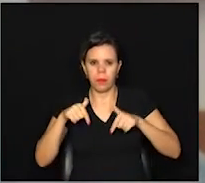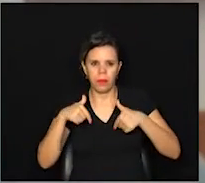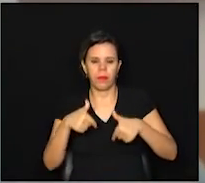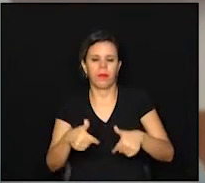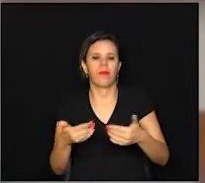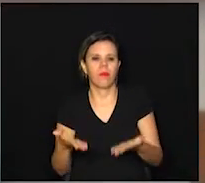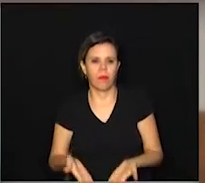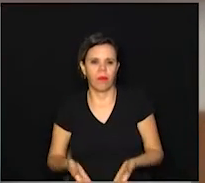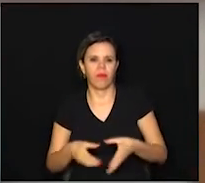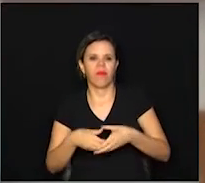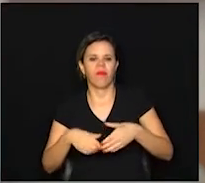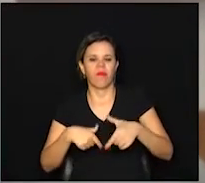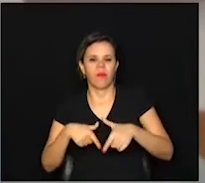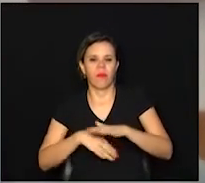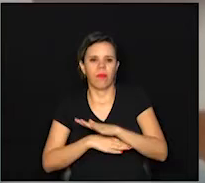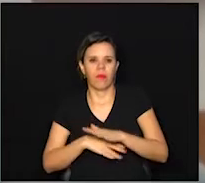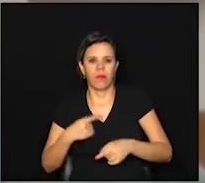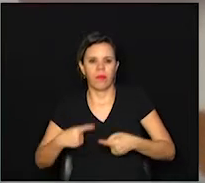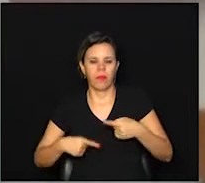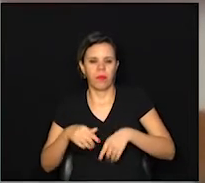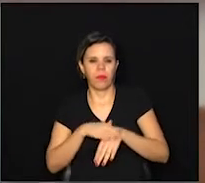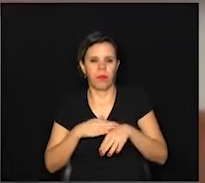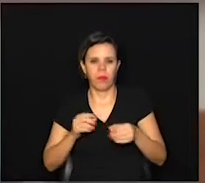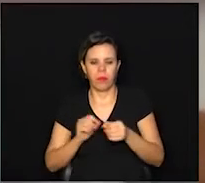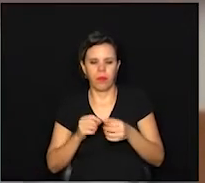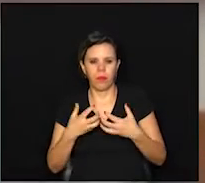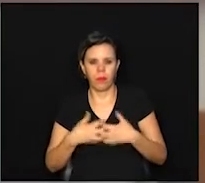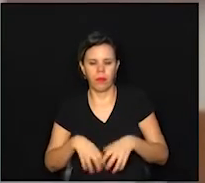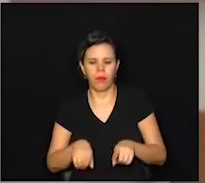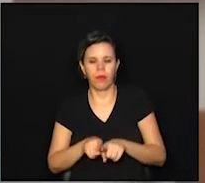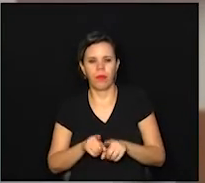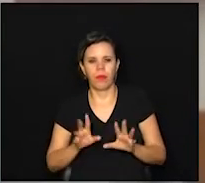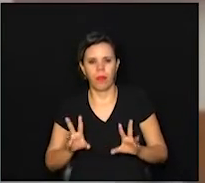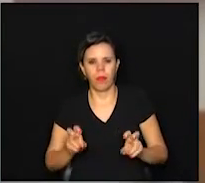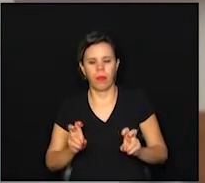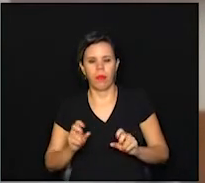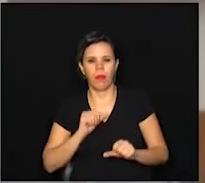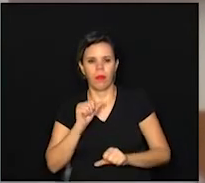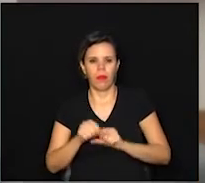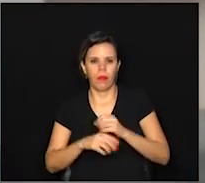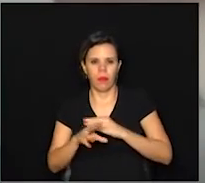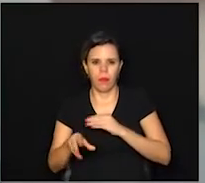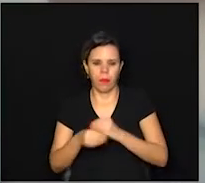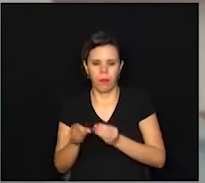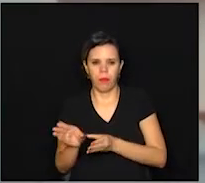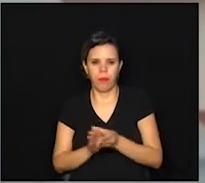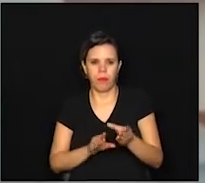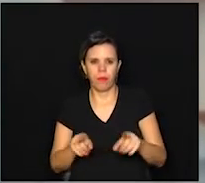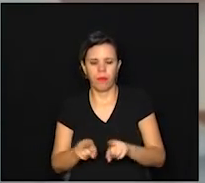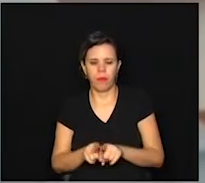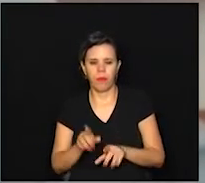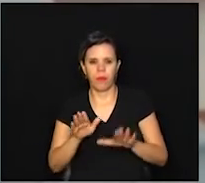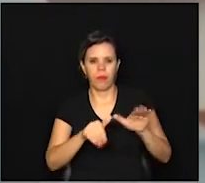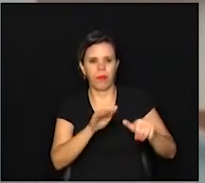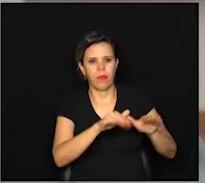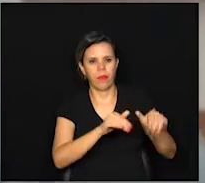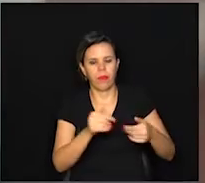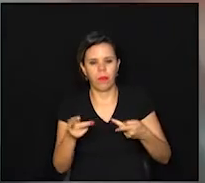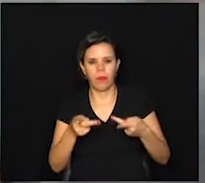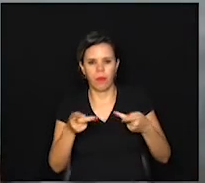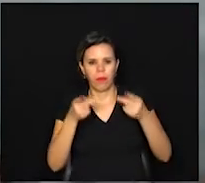dessa comissão, por debates que a comissão faça, pela renovação do conselho e pela convocação da